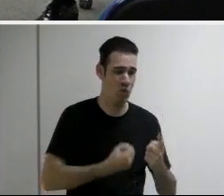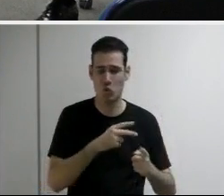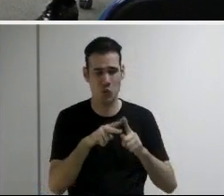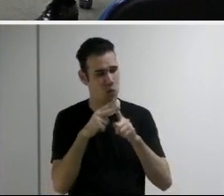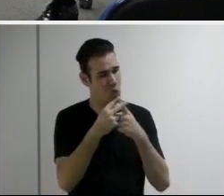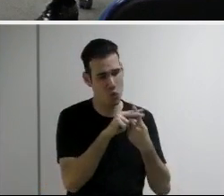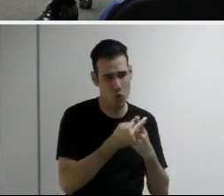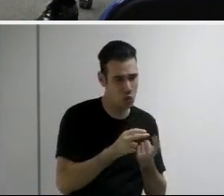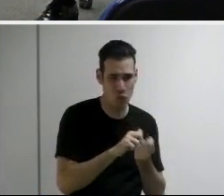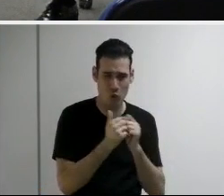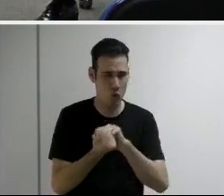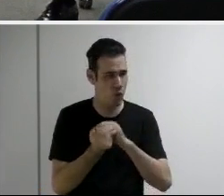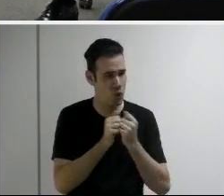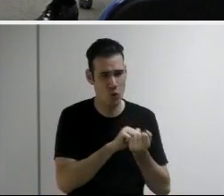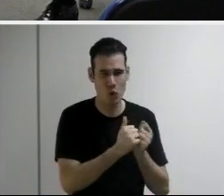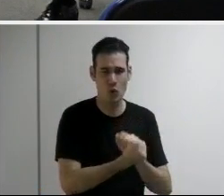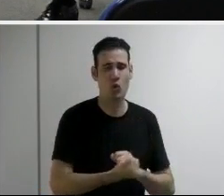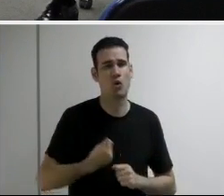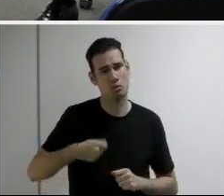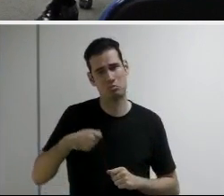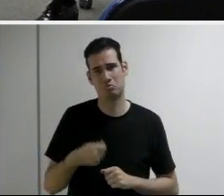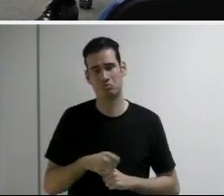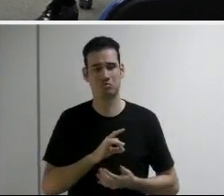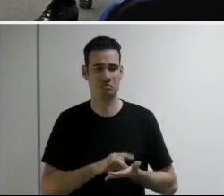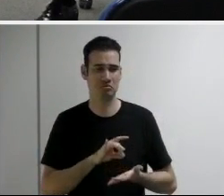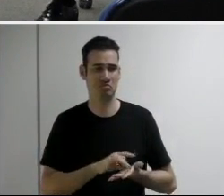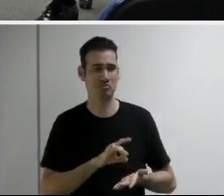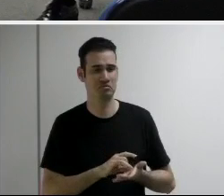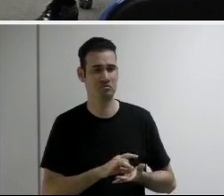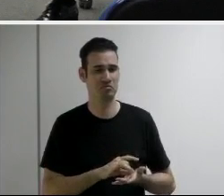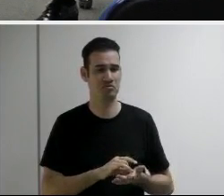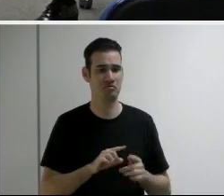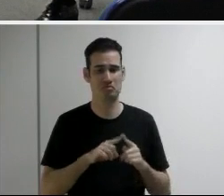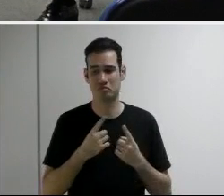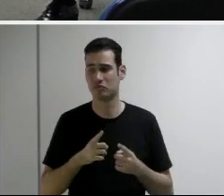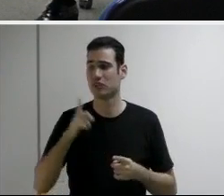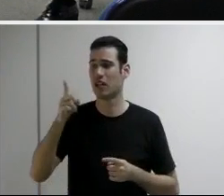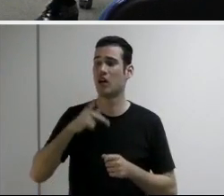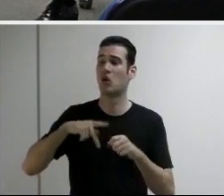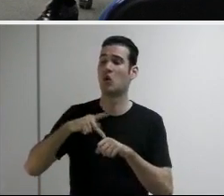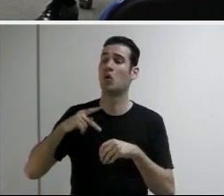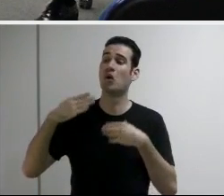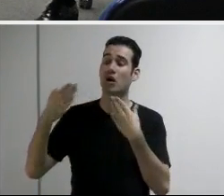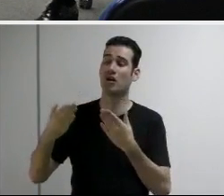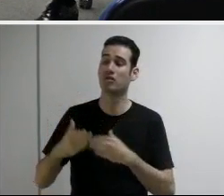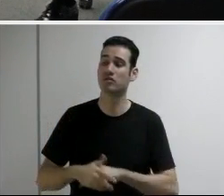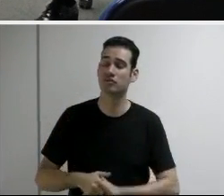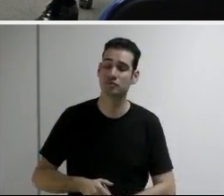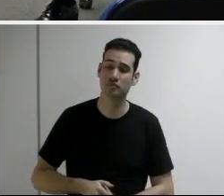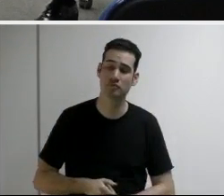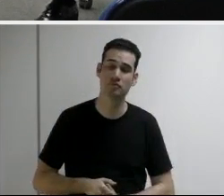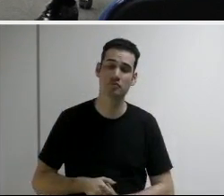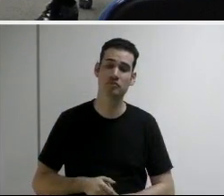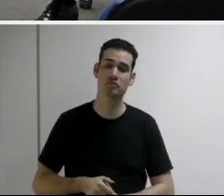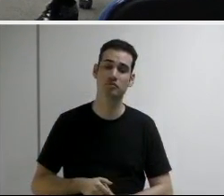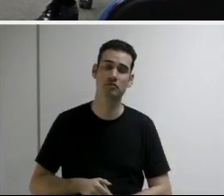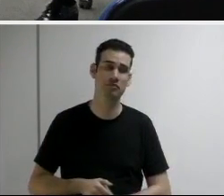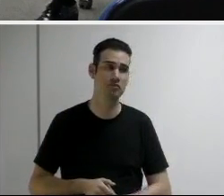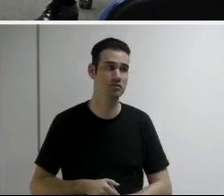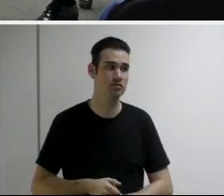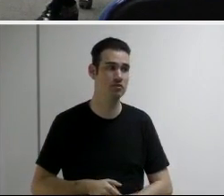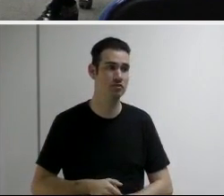uma avenida livre, você tem um carro lá pela frente, porque o território do outro país passa a ser uma ficção da